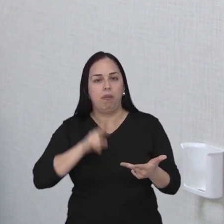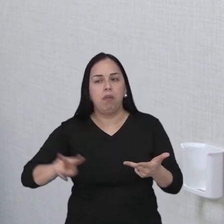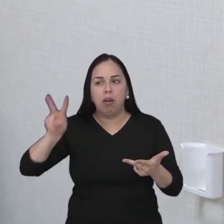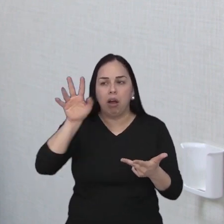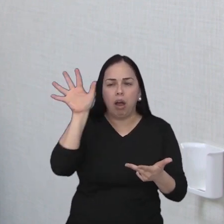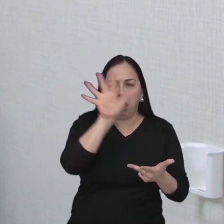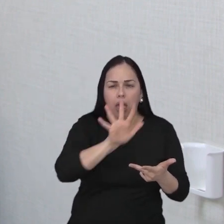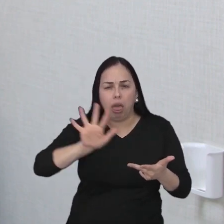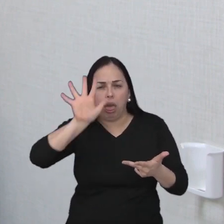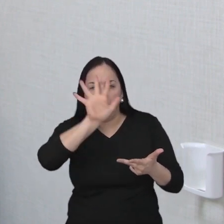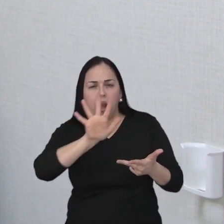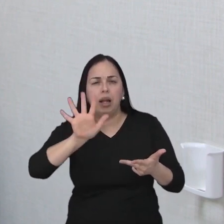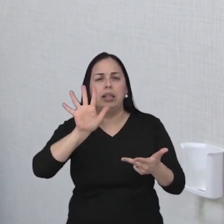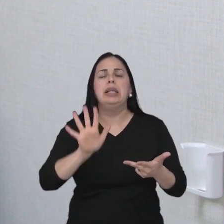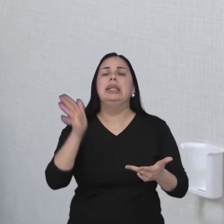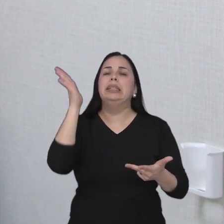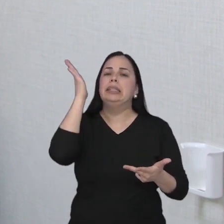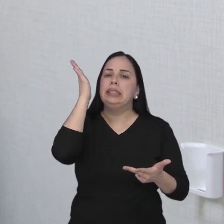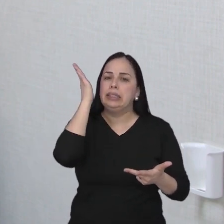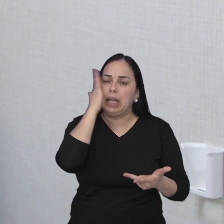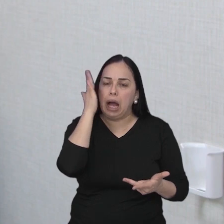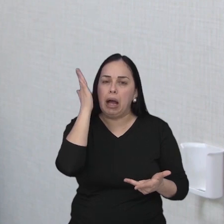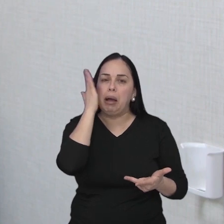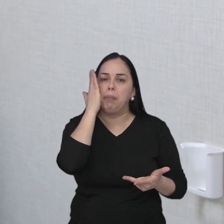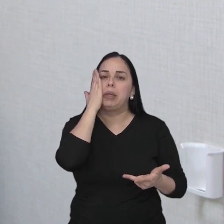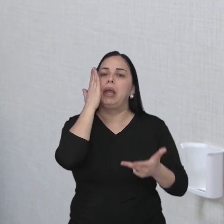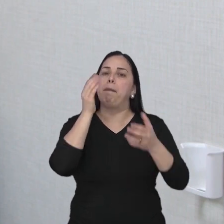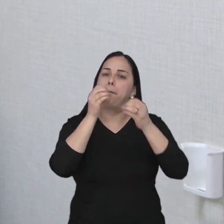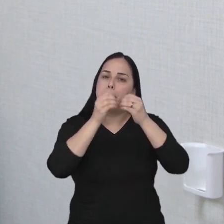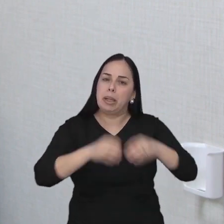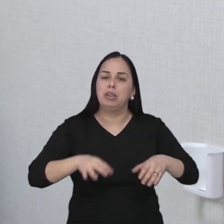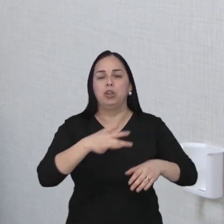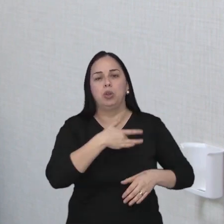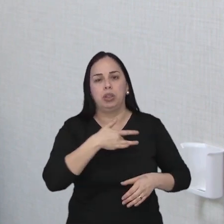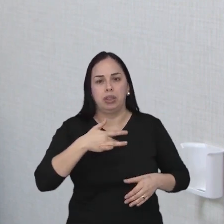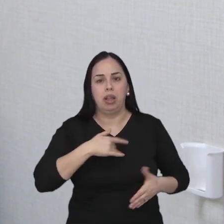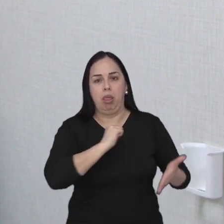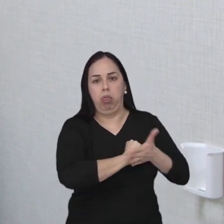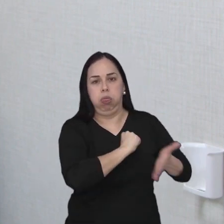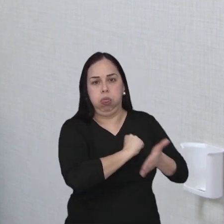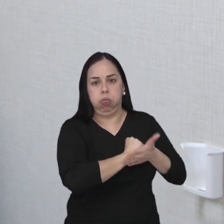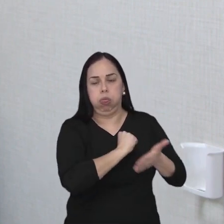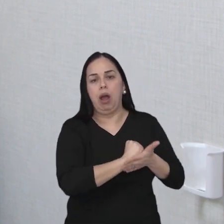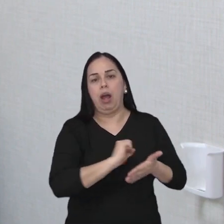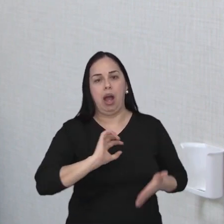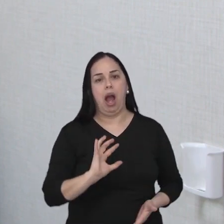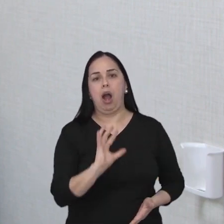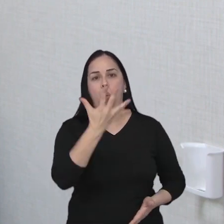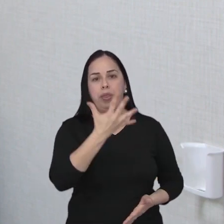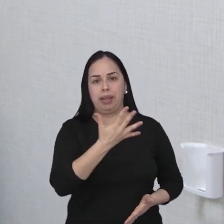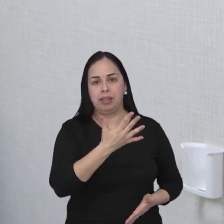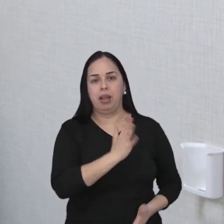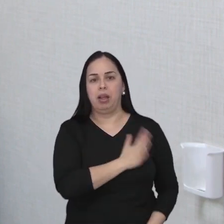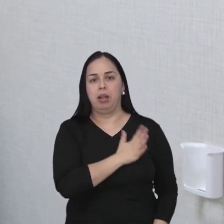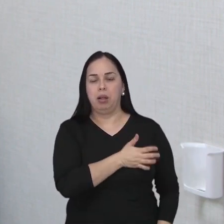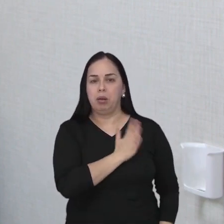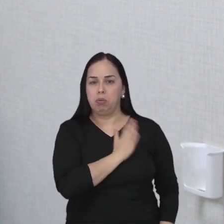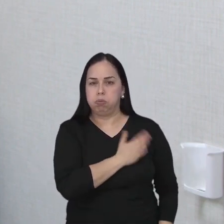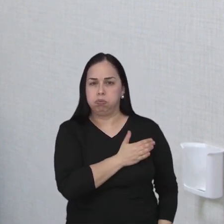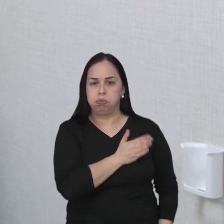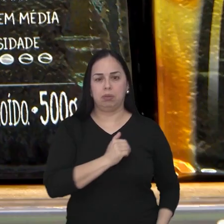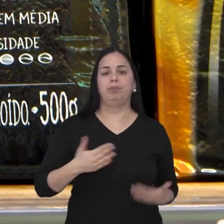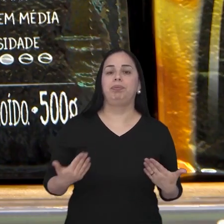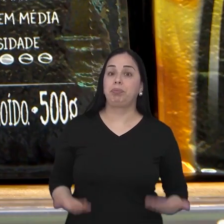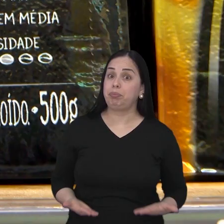pouquinho turva, sabe que está tendo um efeito adverso que pode estar associado a uma taquiarritmia, que é uma das coisas mais frequentes associada